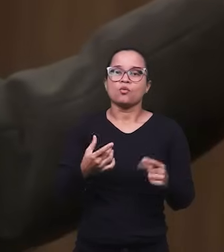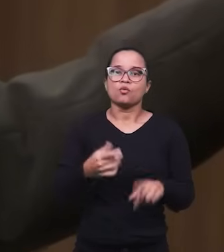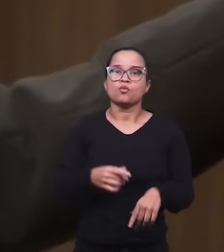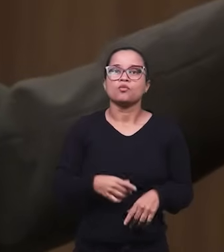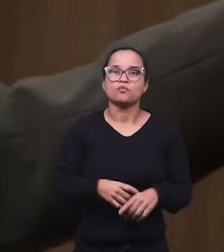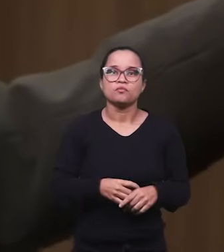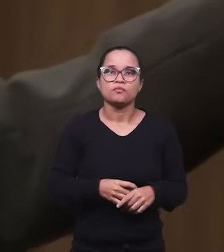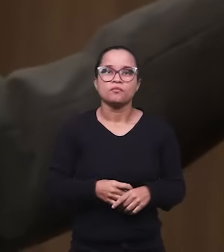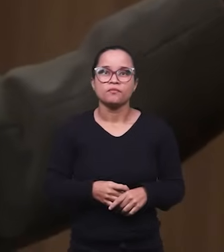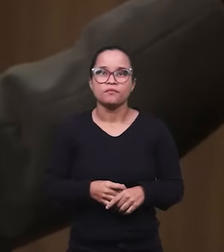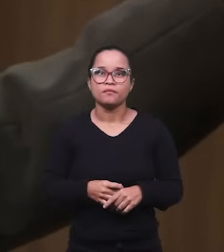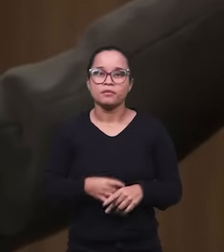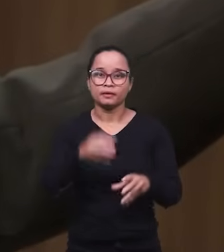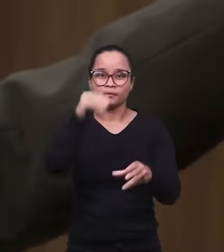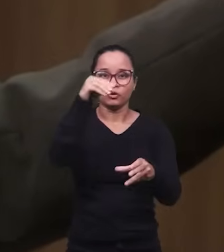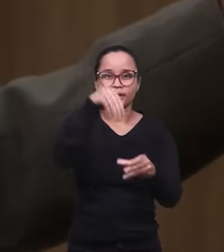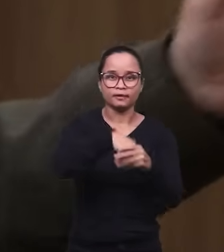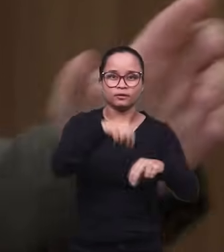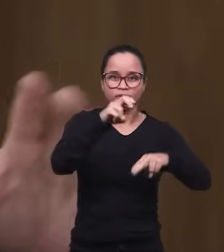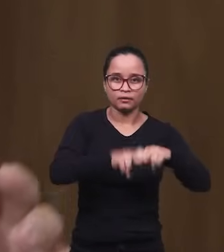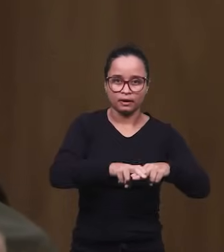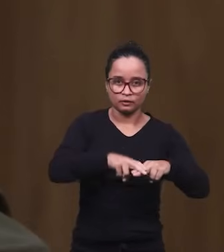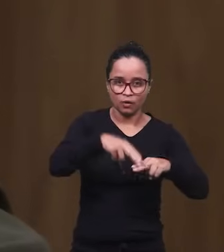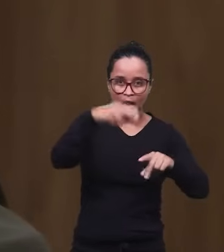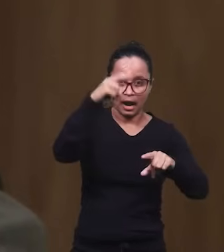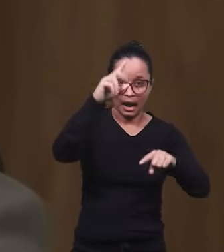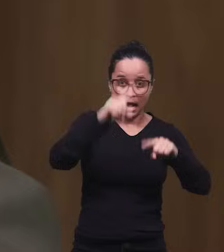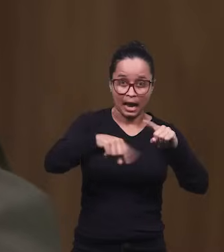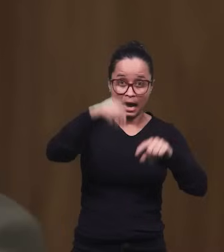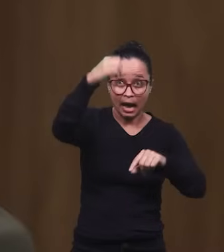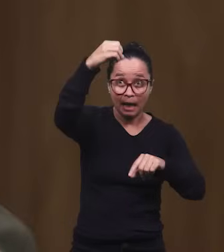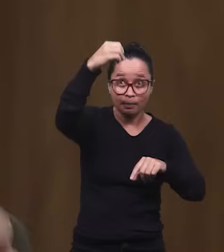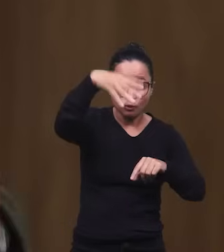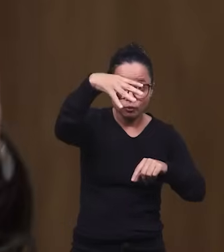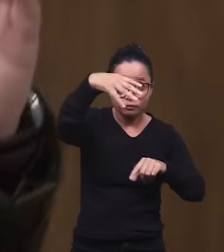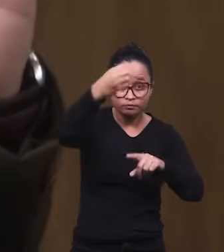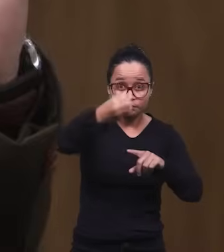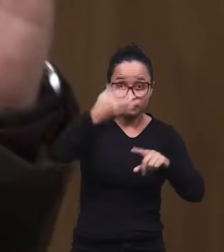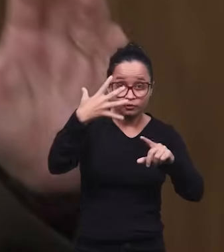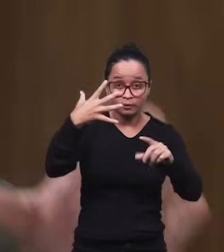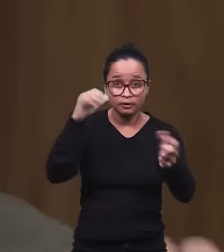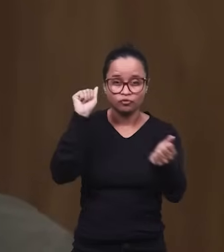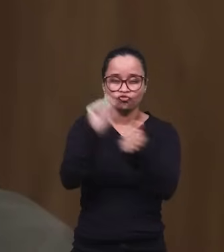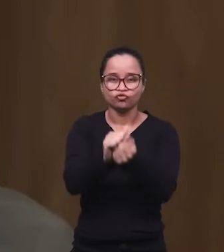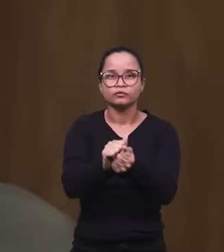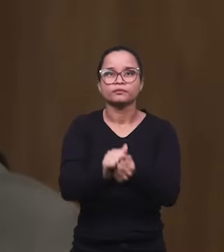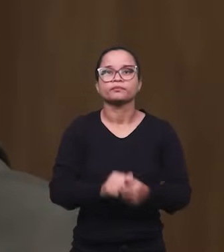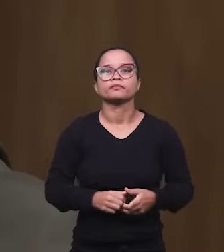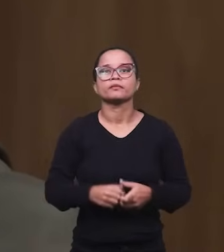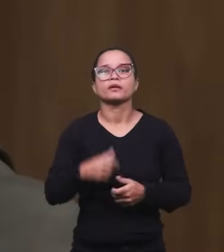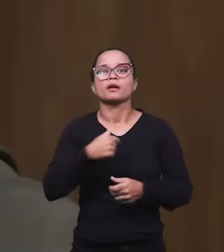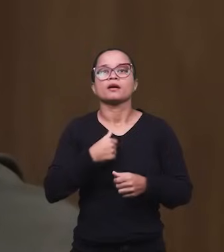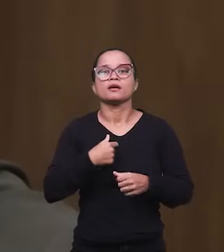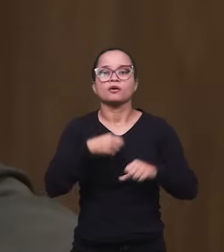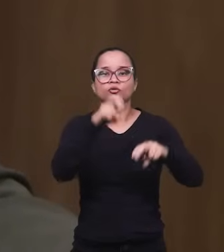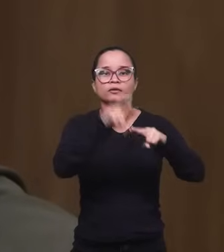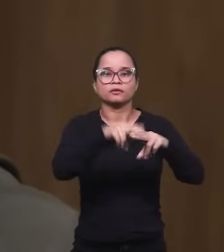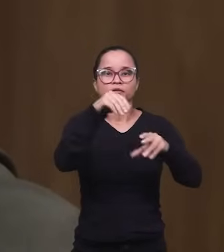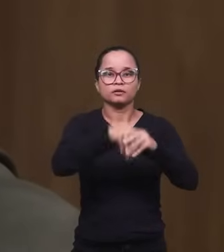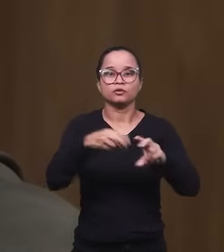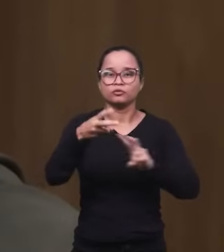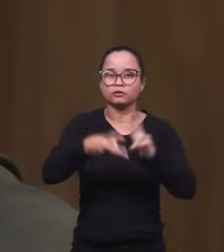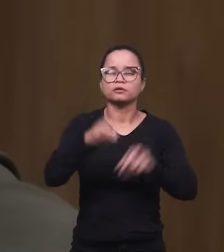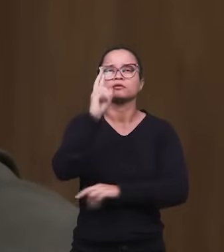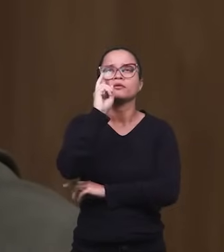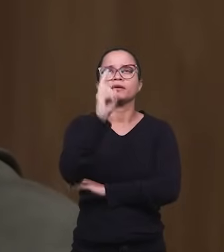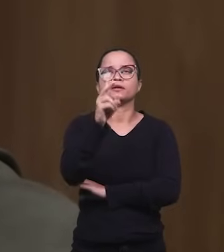e chega na pessoa que está sentada. É a mesma luz. Para que elas cheguem juntas, então, eu estou sentado no trem, estou